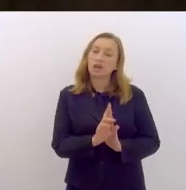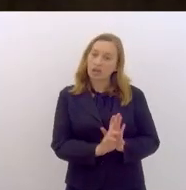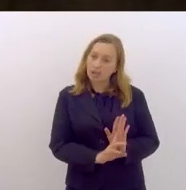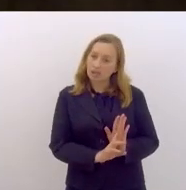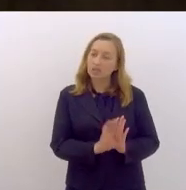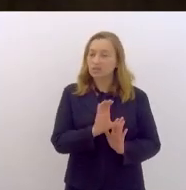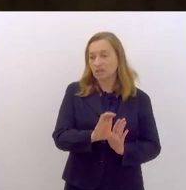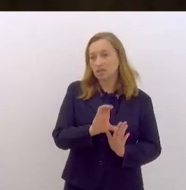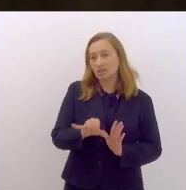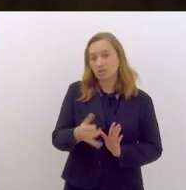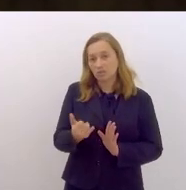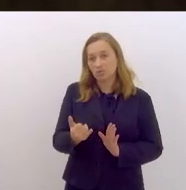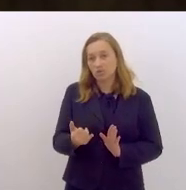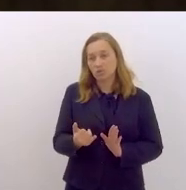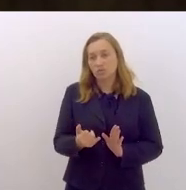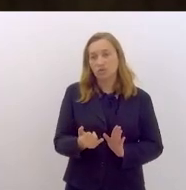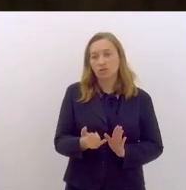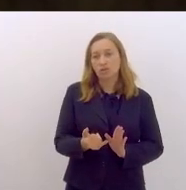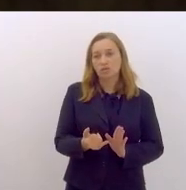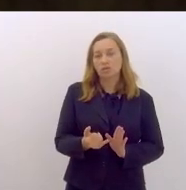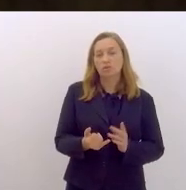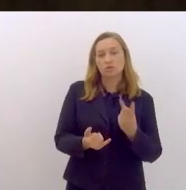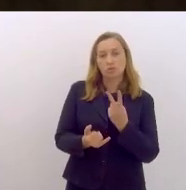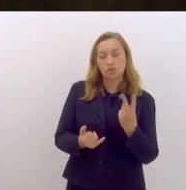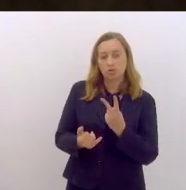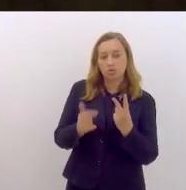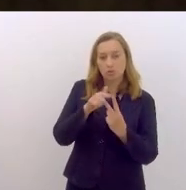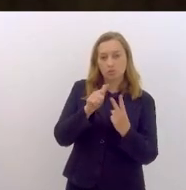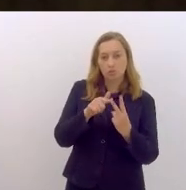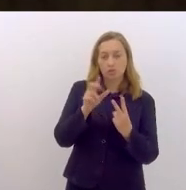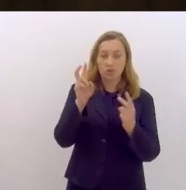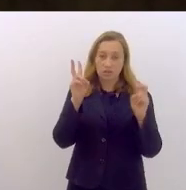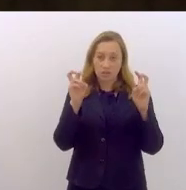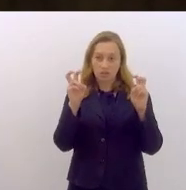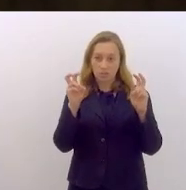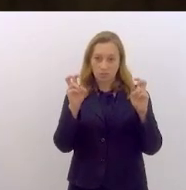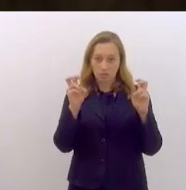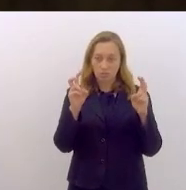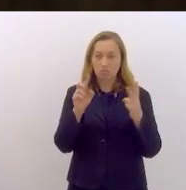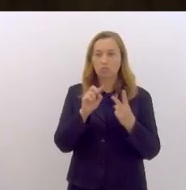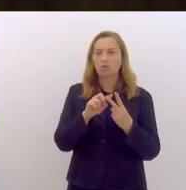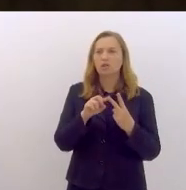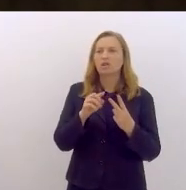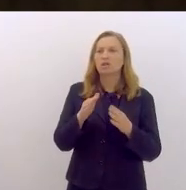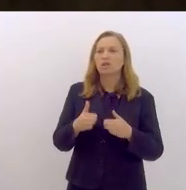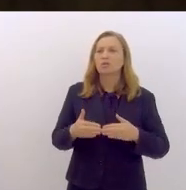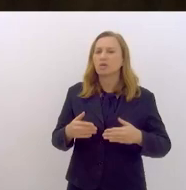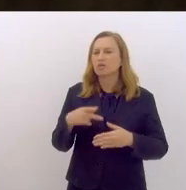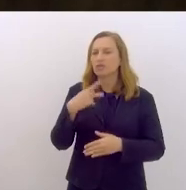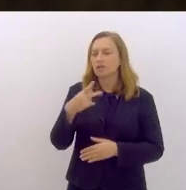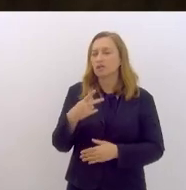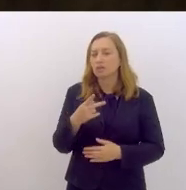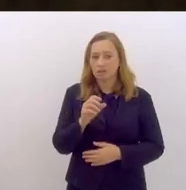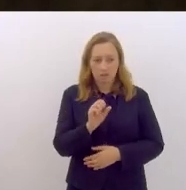da CCJ, sobre custos e emolumentos. Seria duas... Deputado Luiz Paulo, me permite uma parte? Pois